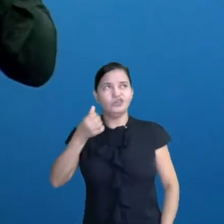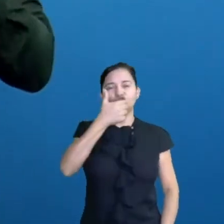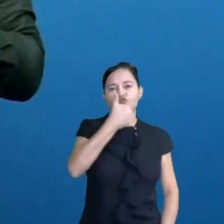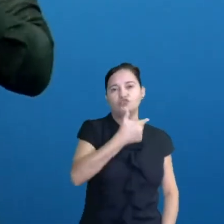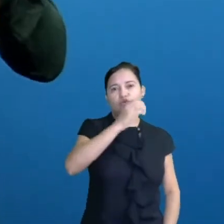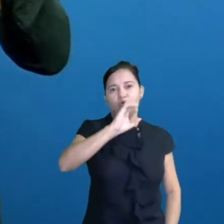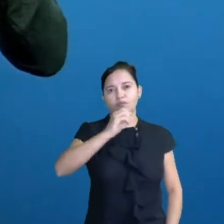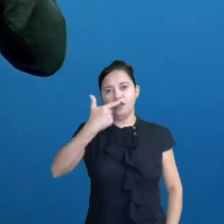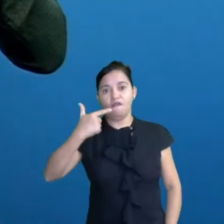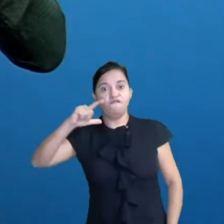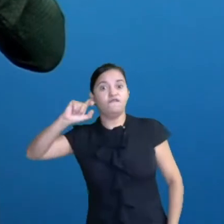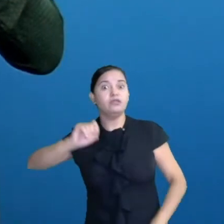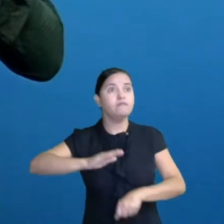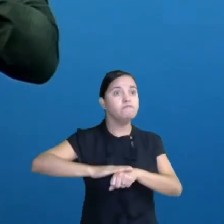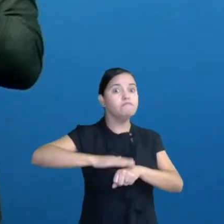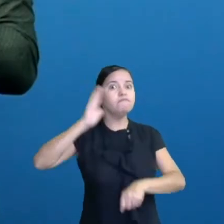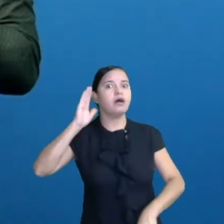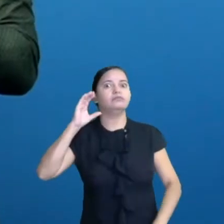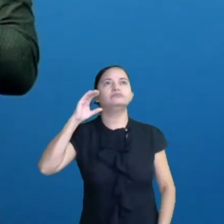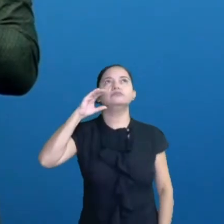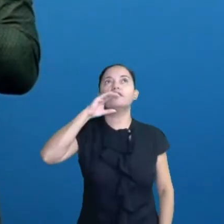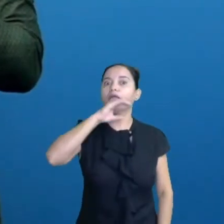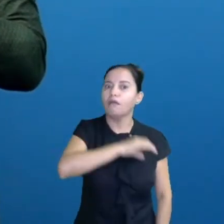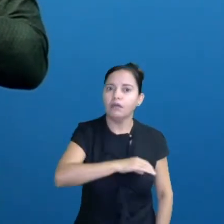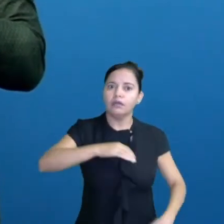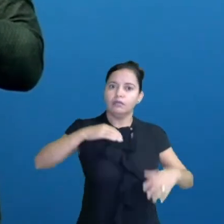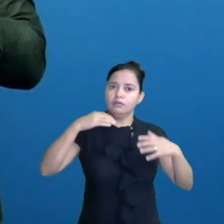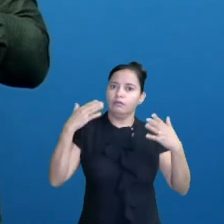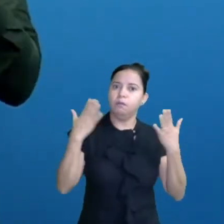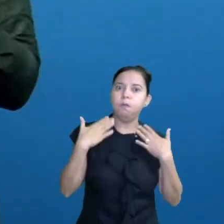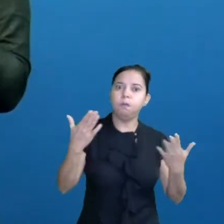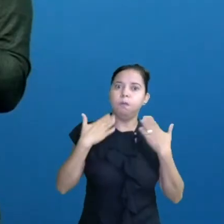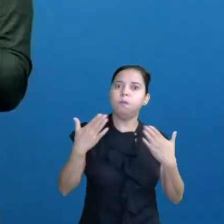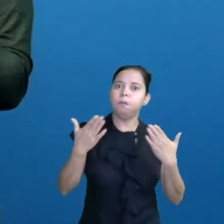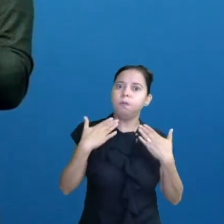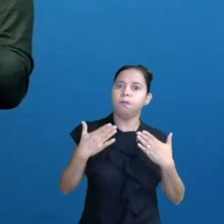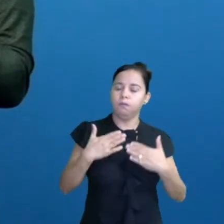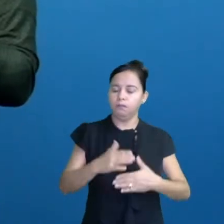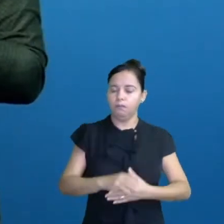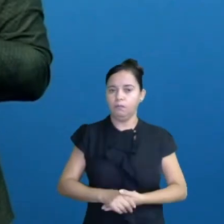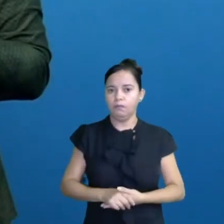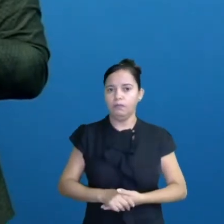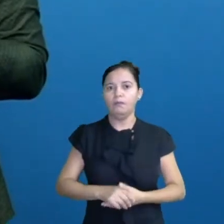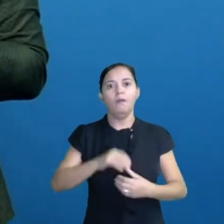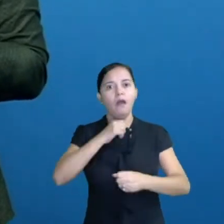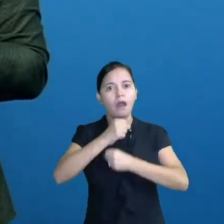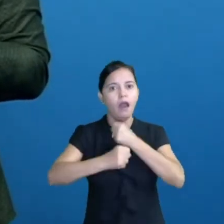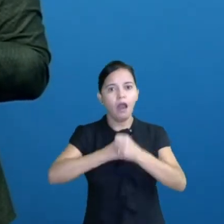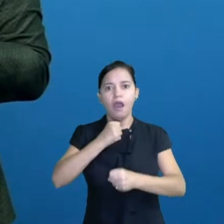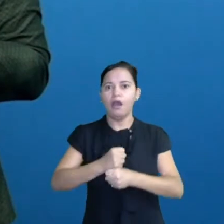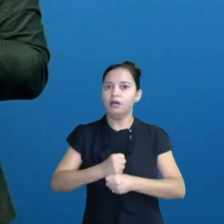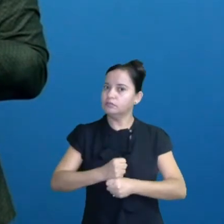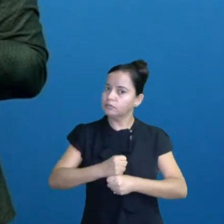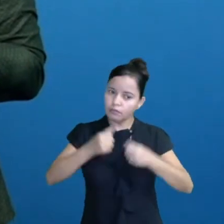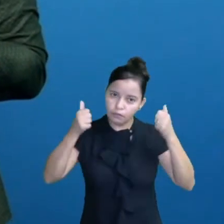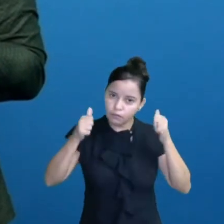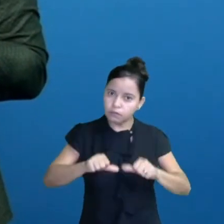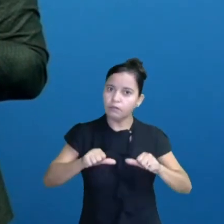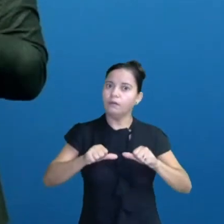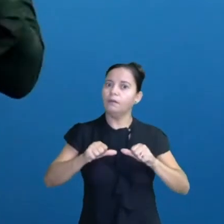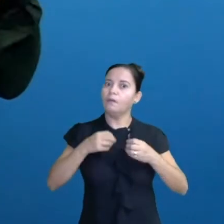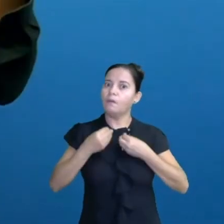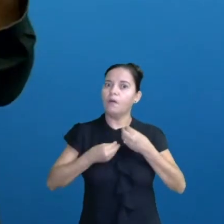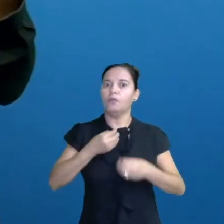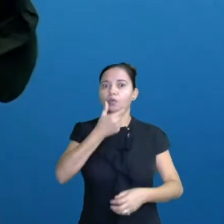mais quentes que já houve no planeta Terra. É o chamado piroceno. Isso tudo indica que